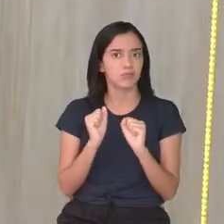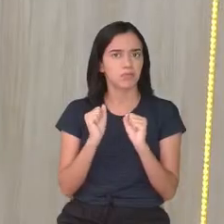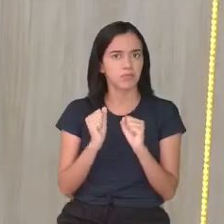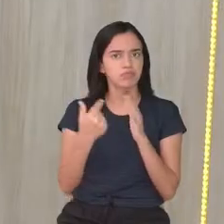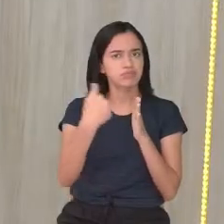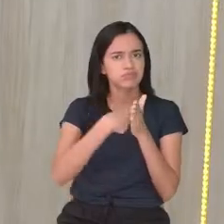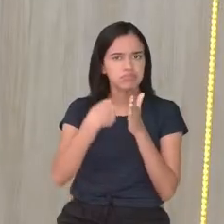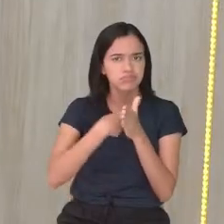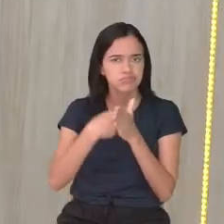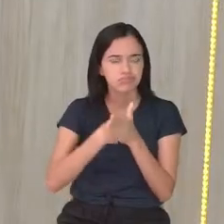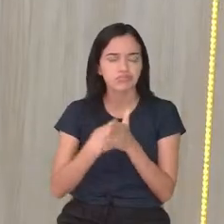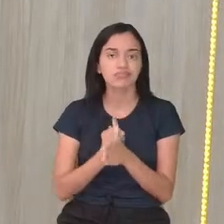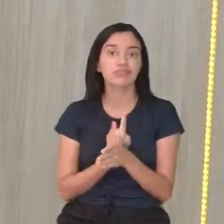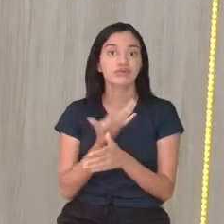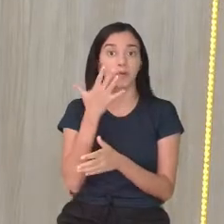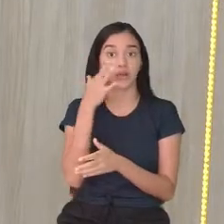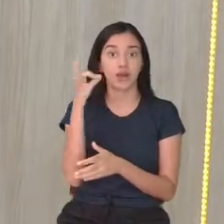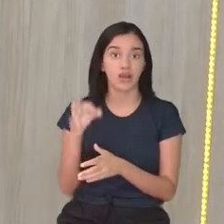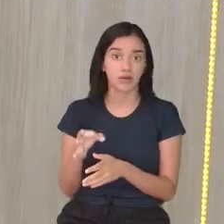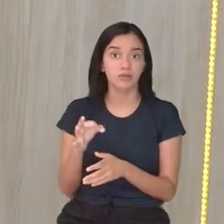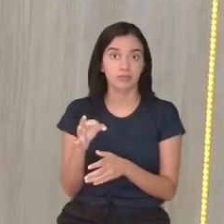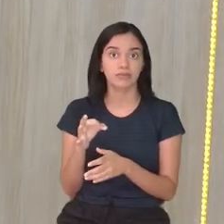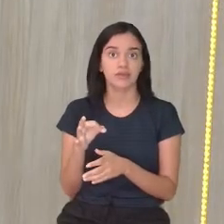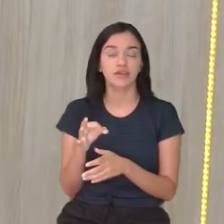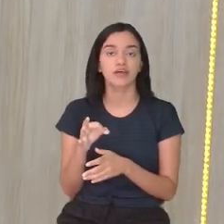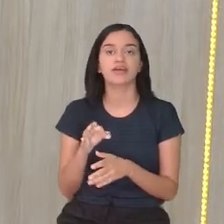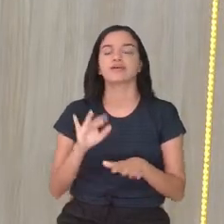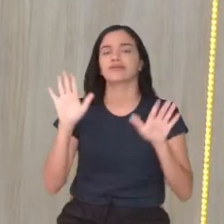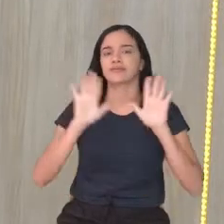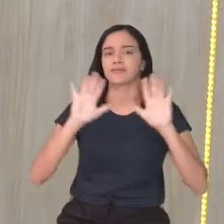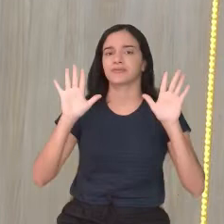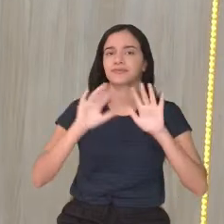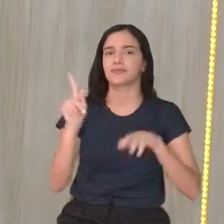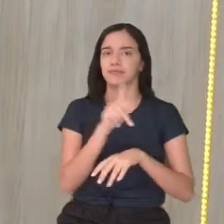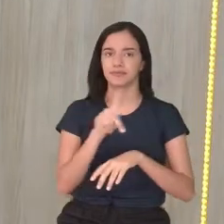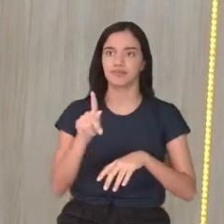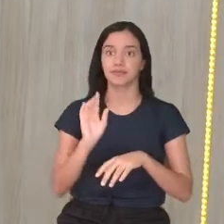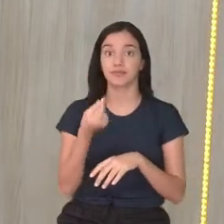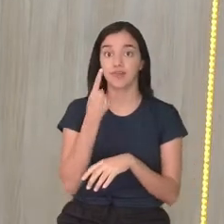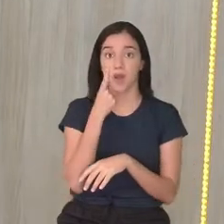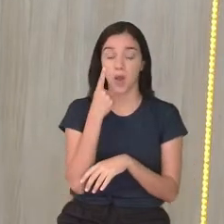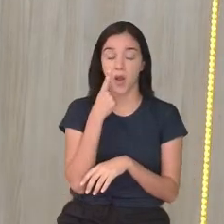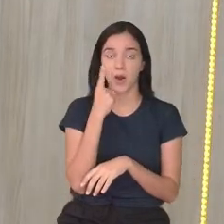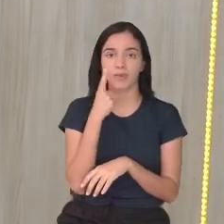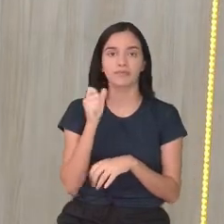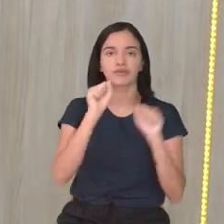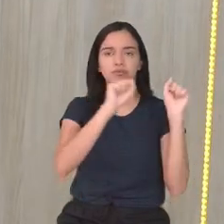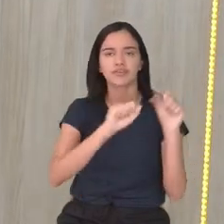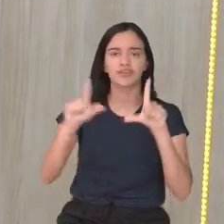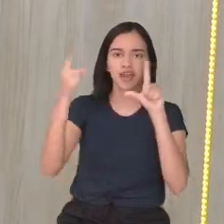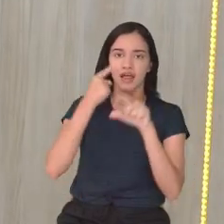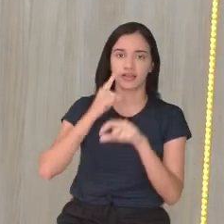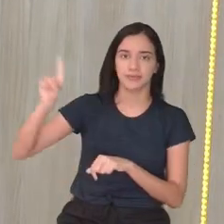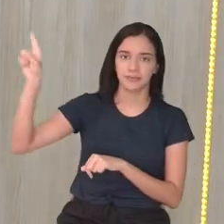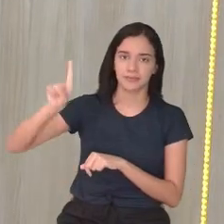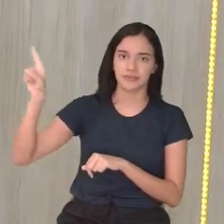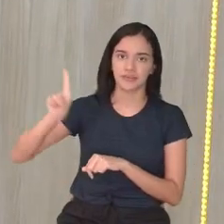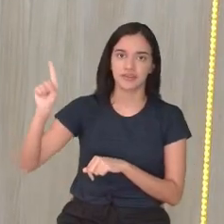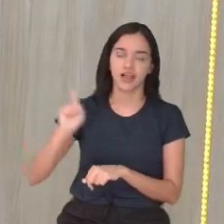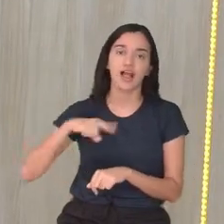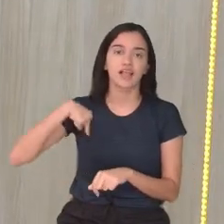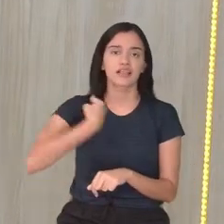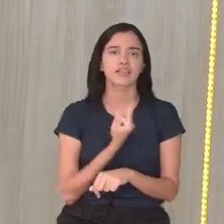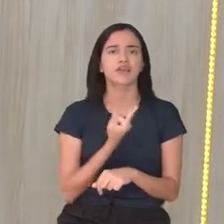isso aí. Fica aí ligado, qualquer coisa é só dá um alô aí pra professora Cláudia. Ó, então aí um slide bonitinho na tela para vocês da